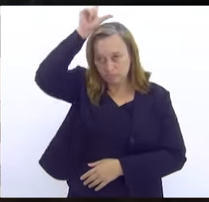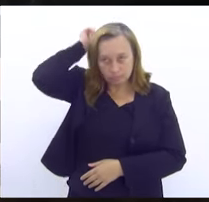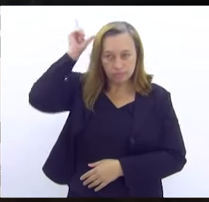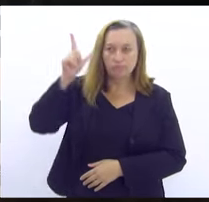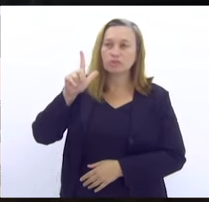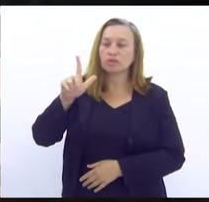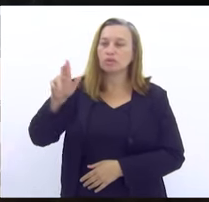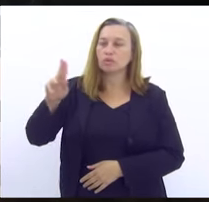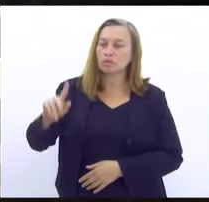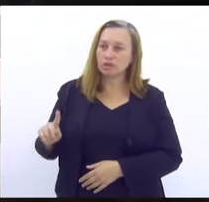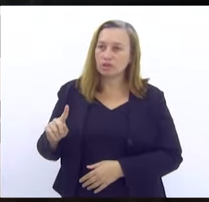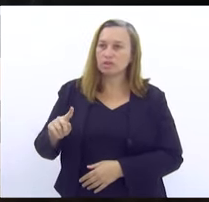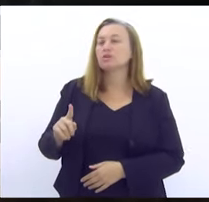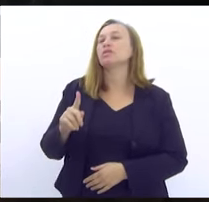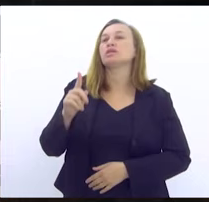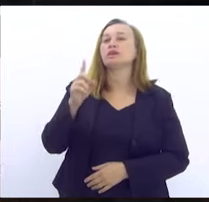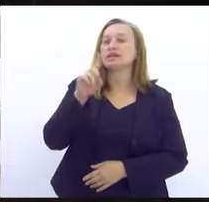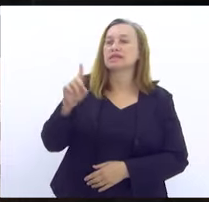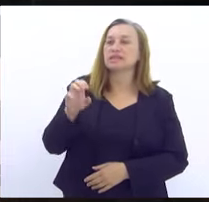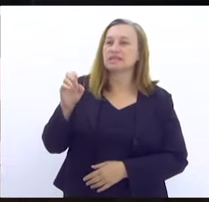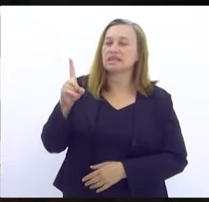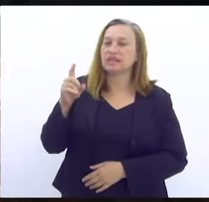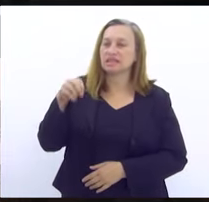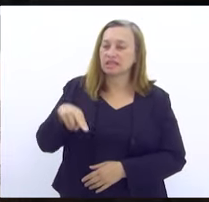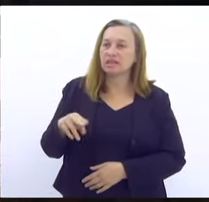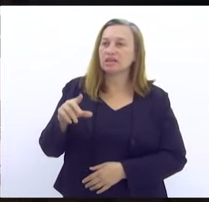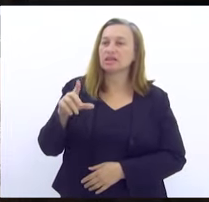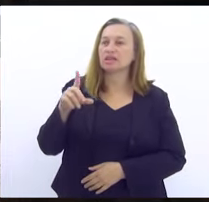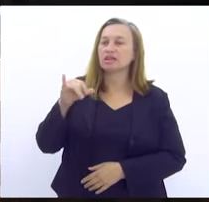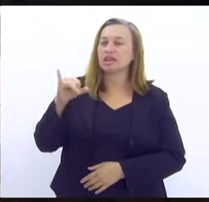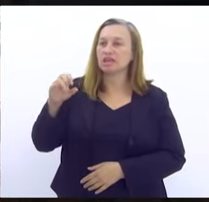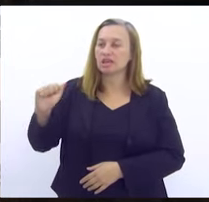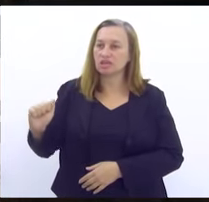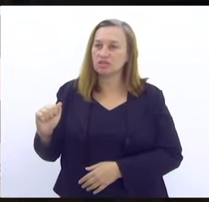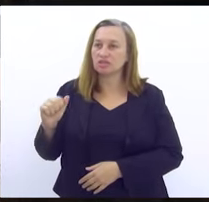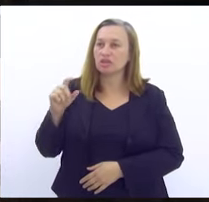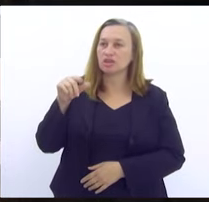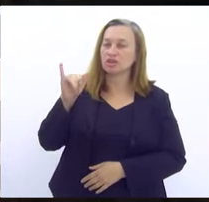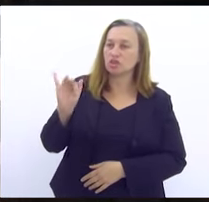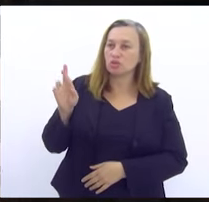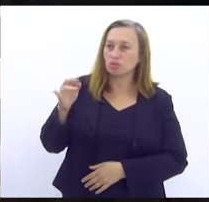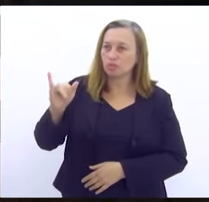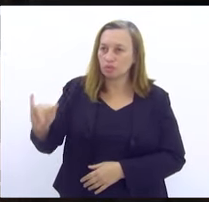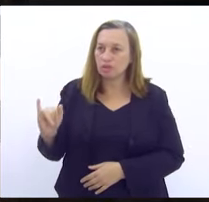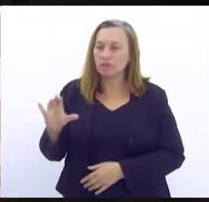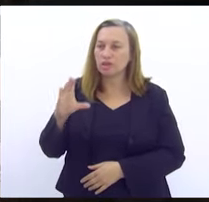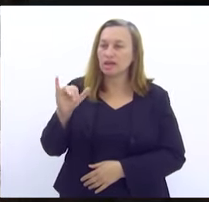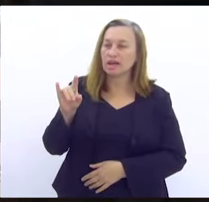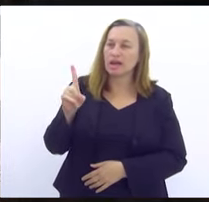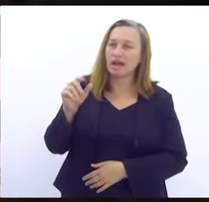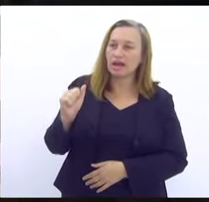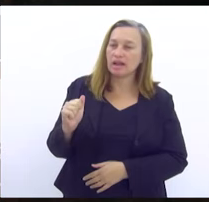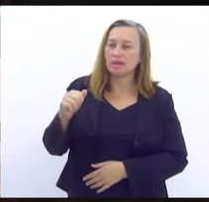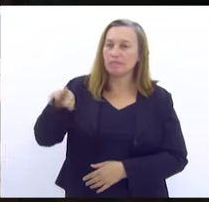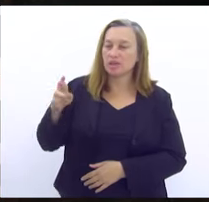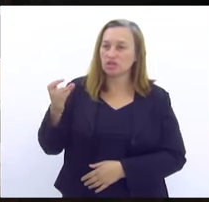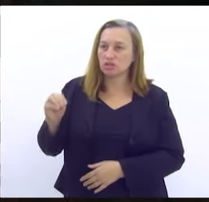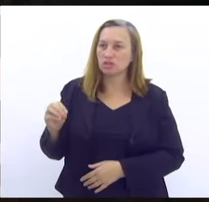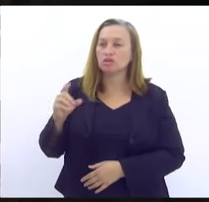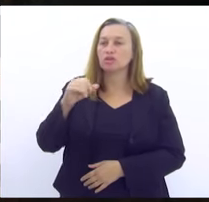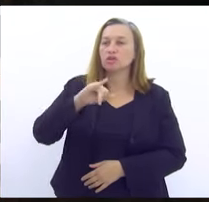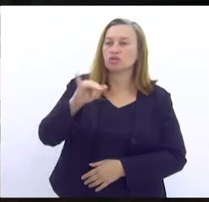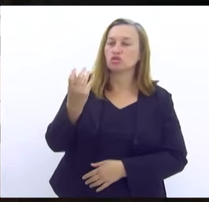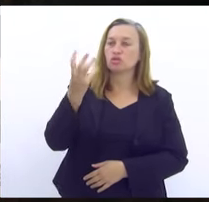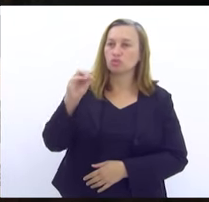Luiz Cláudio Ribeiro, Zeidan, Verônica Lima, Índia Armelau, Yuri, Dani Balbi, Carla Machado, Dionísio Lins,